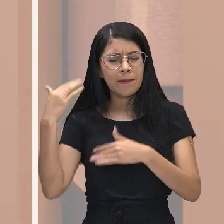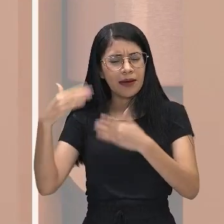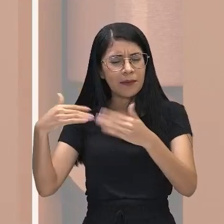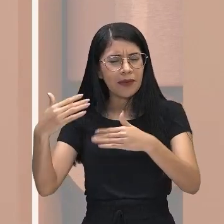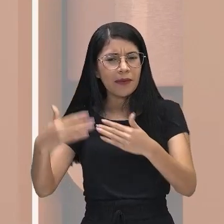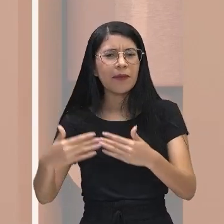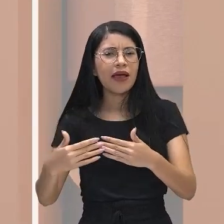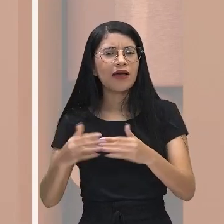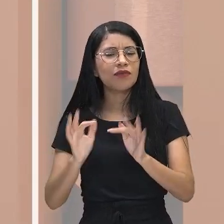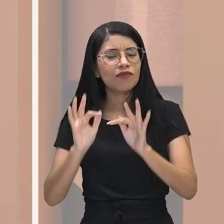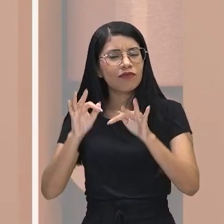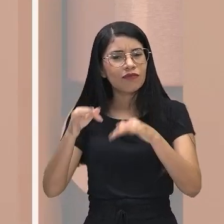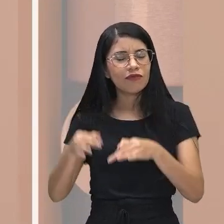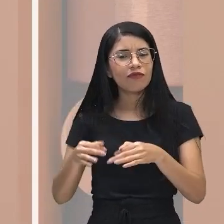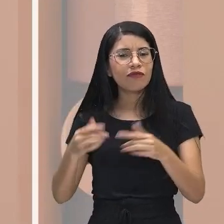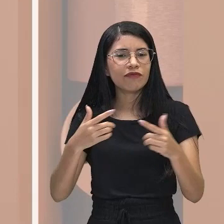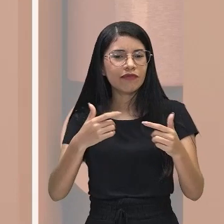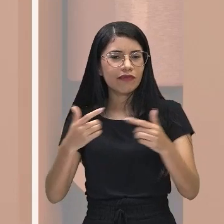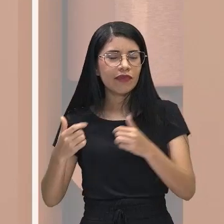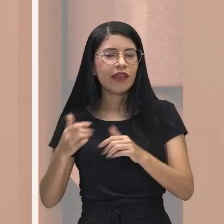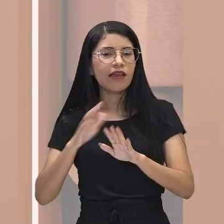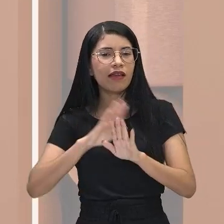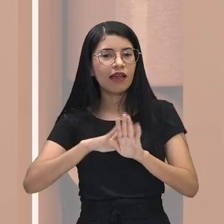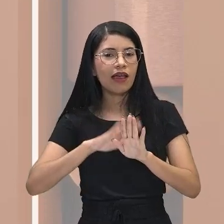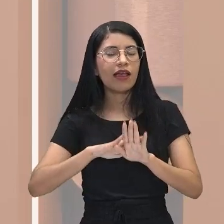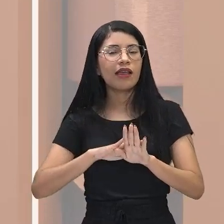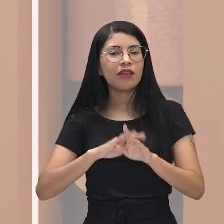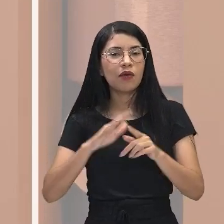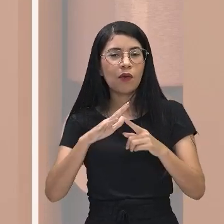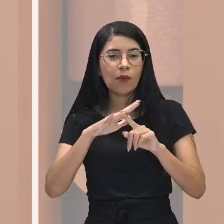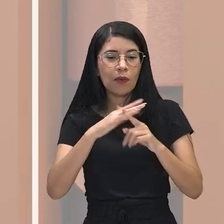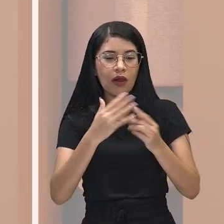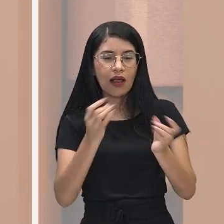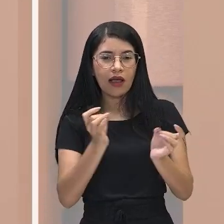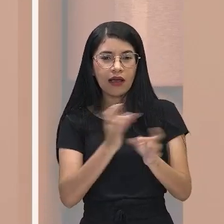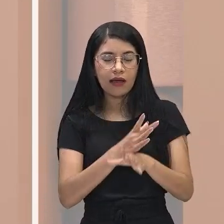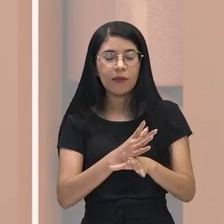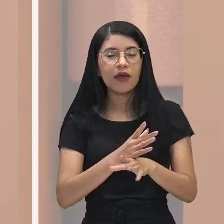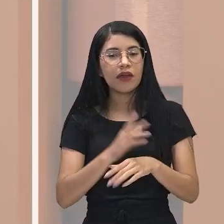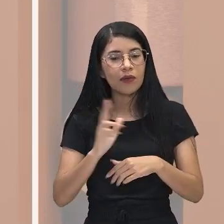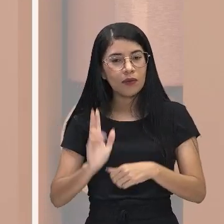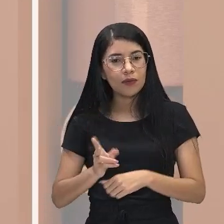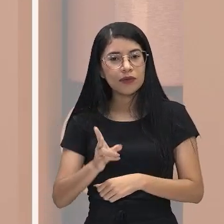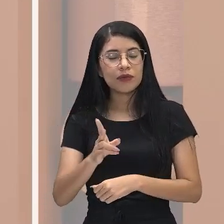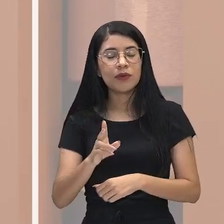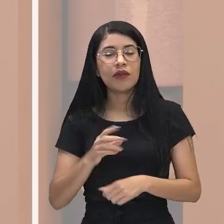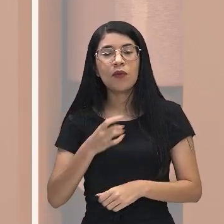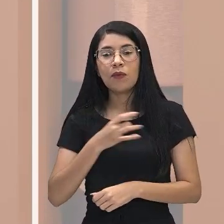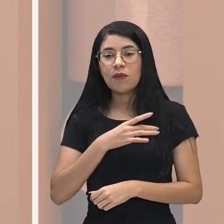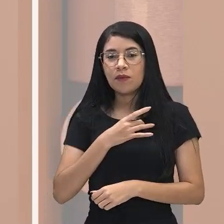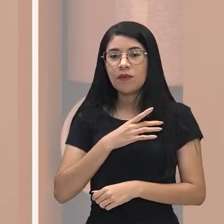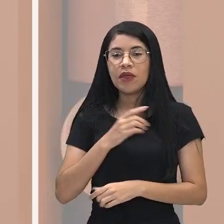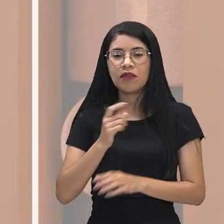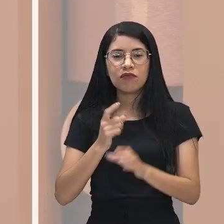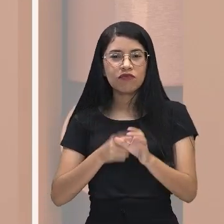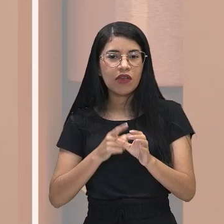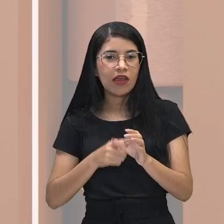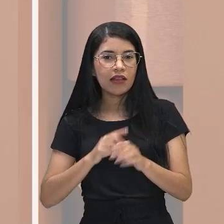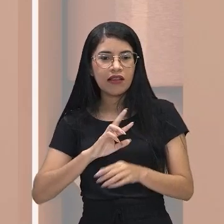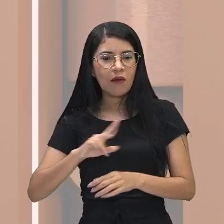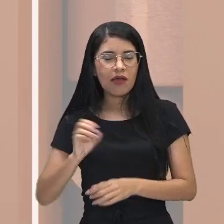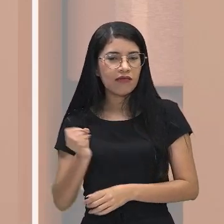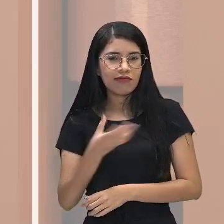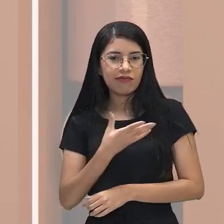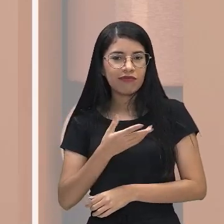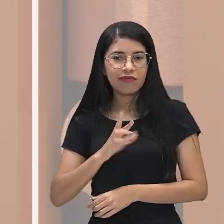depois do fim da Guerra Fria e do colapso do bloco socialista. Então esse medo do comunismo, ele não é algo recente,